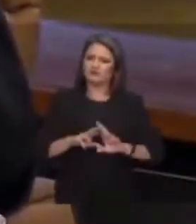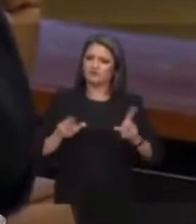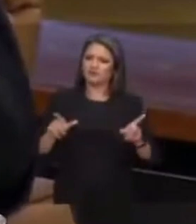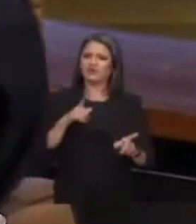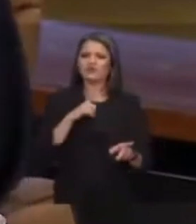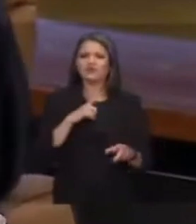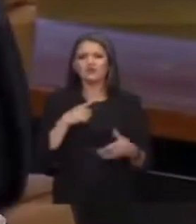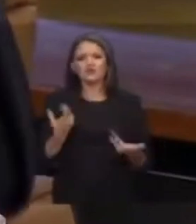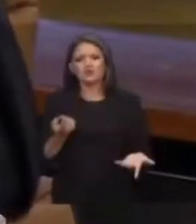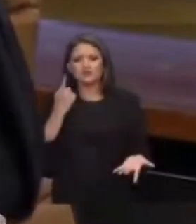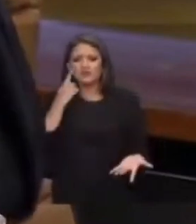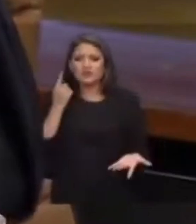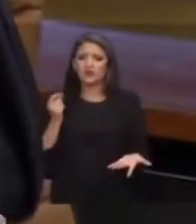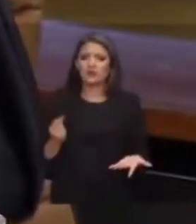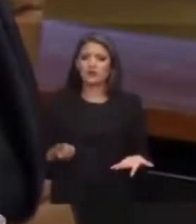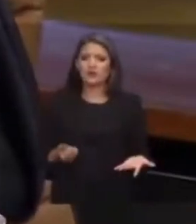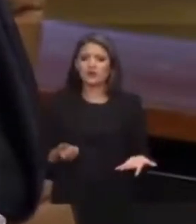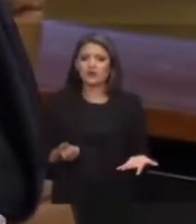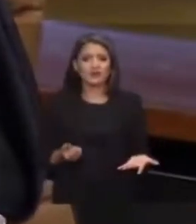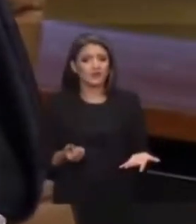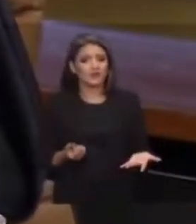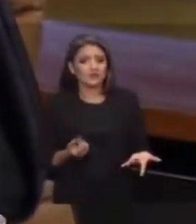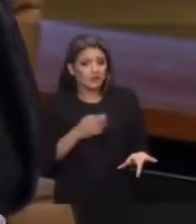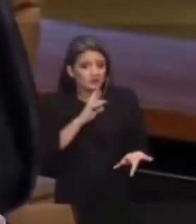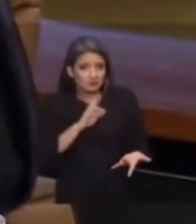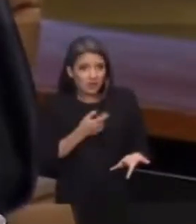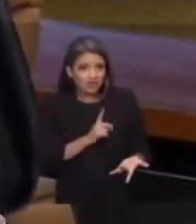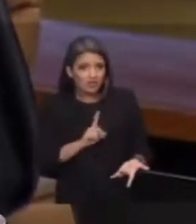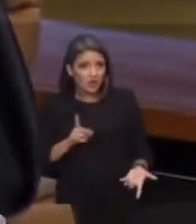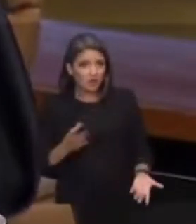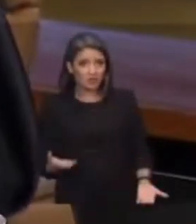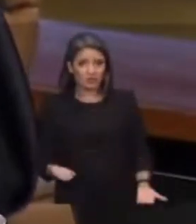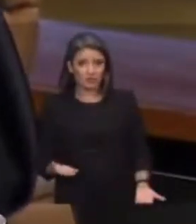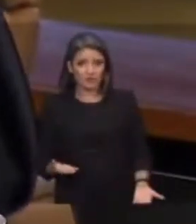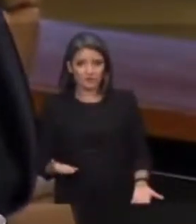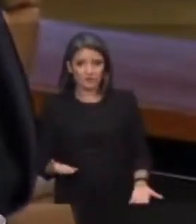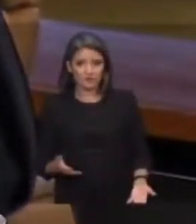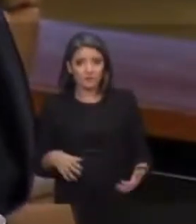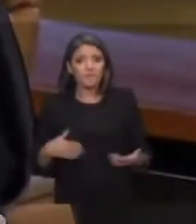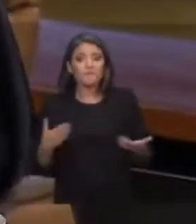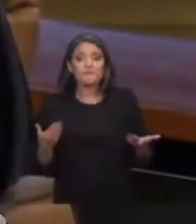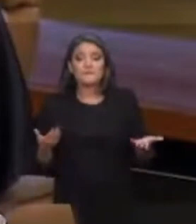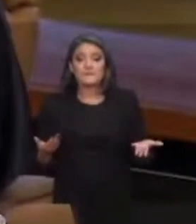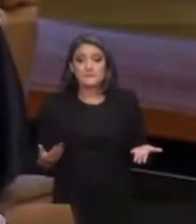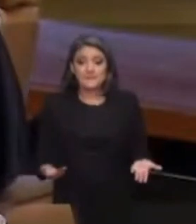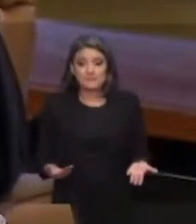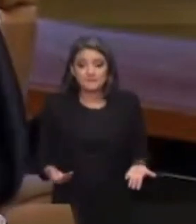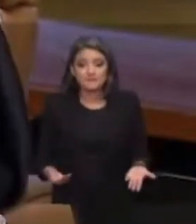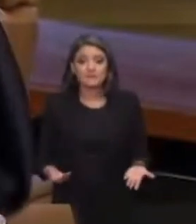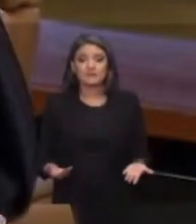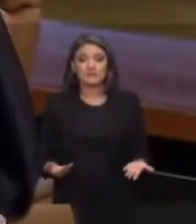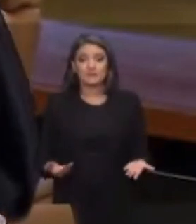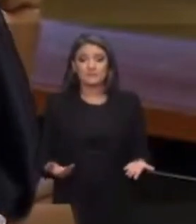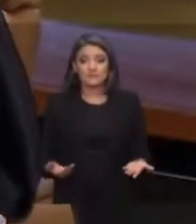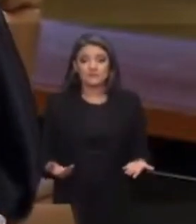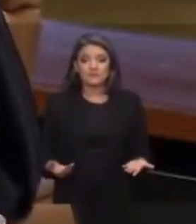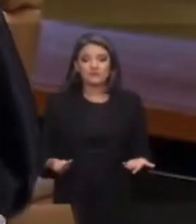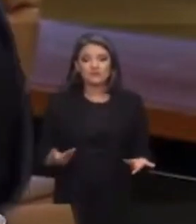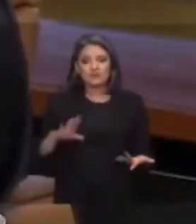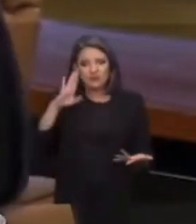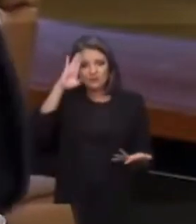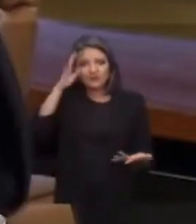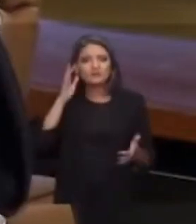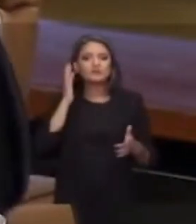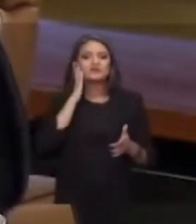são respeitadas. Imagina a imagem que coloca a vida do policial em risco. É a minha única divergência hoje. Não colocarei